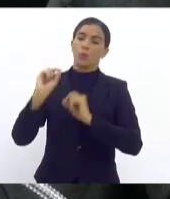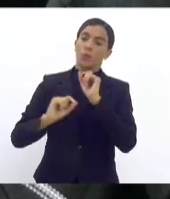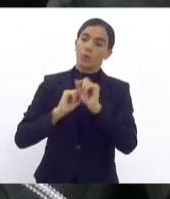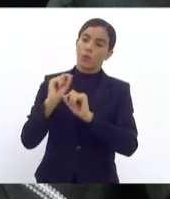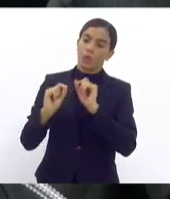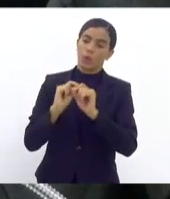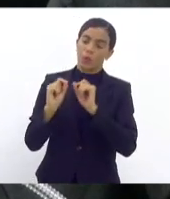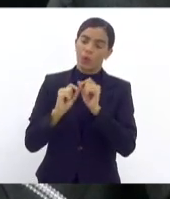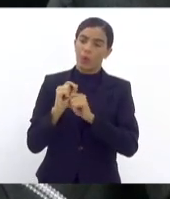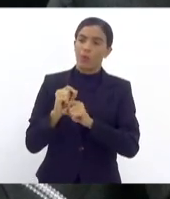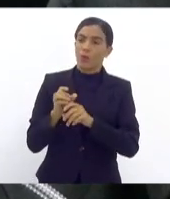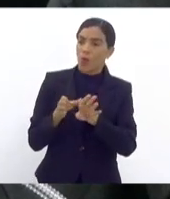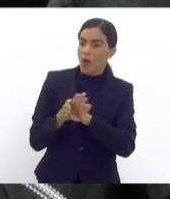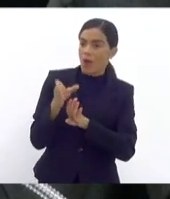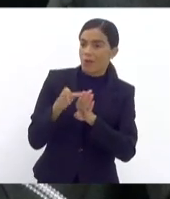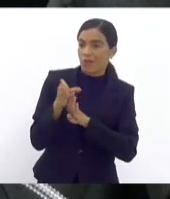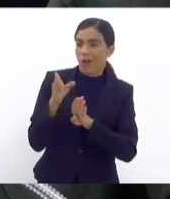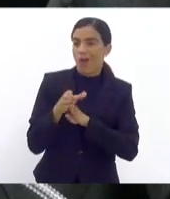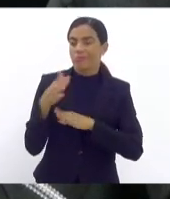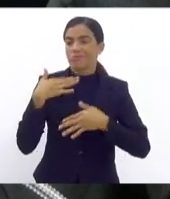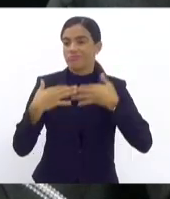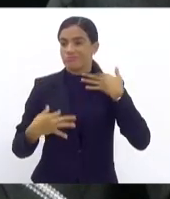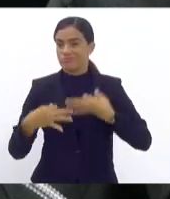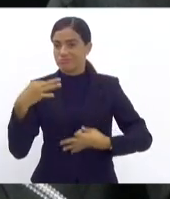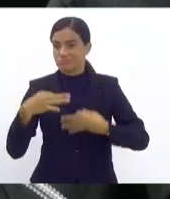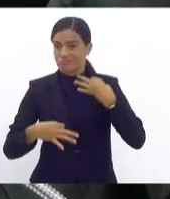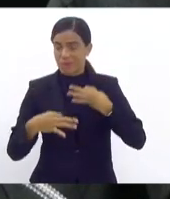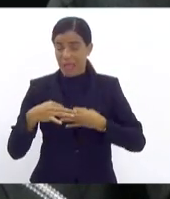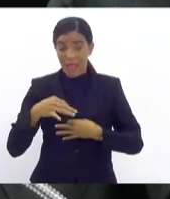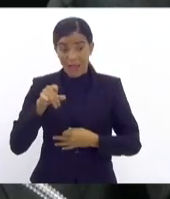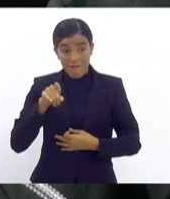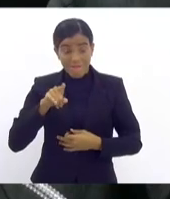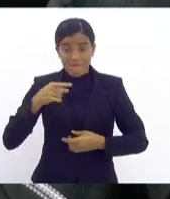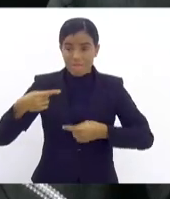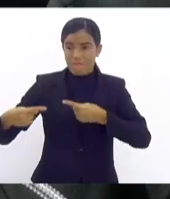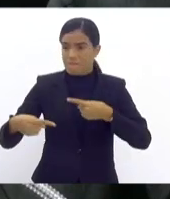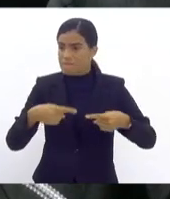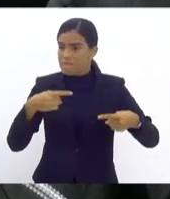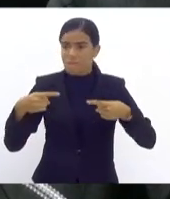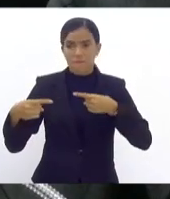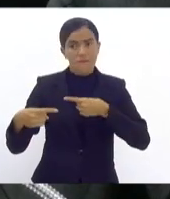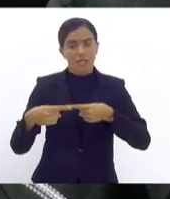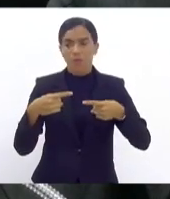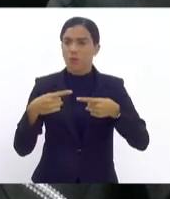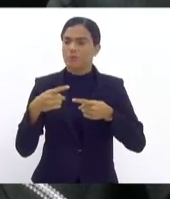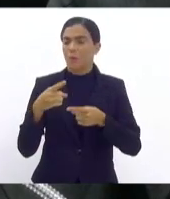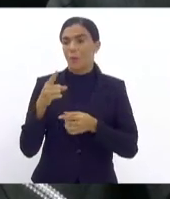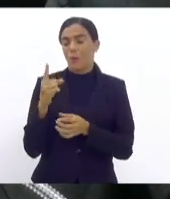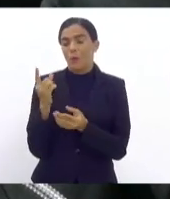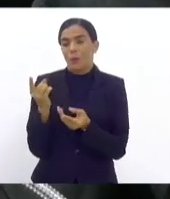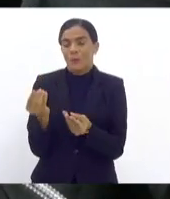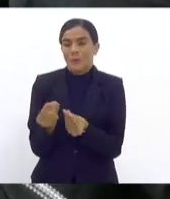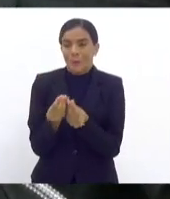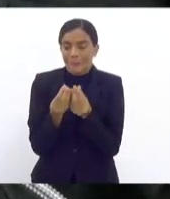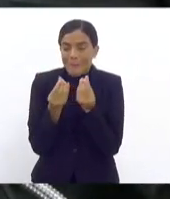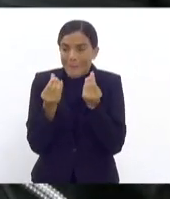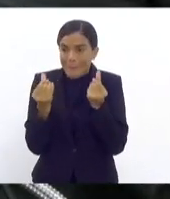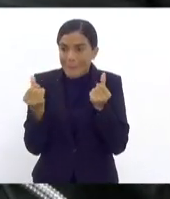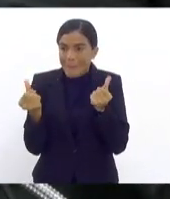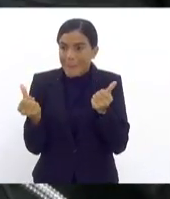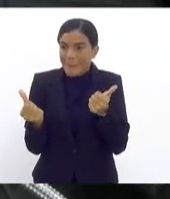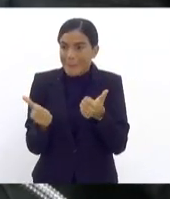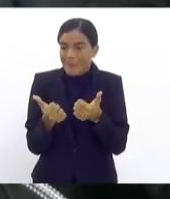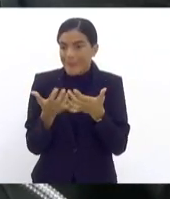uma norma jurisprudencial, é no sentido de que essas discussões são muito peculiares. Dessa forma que nós estamos colocando, não